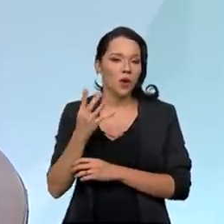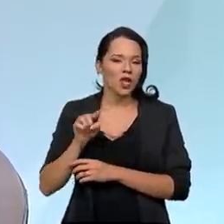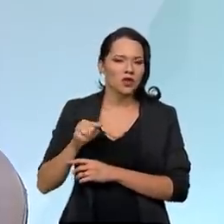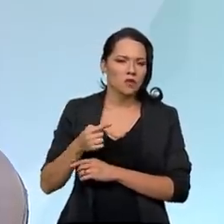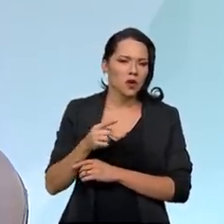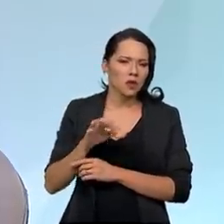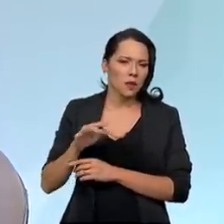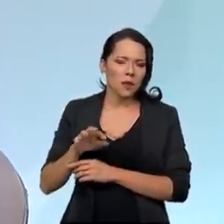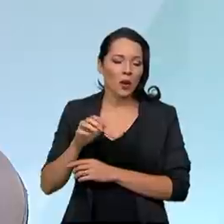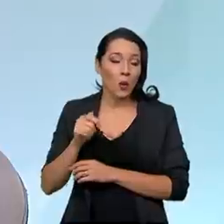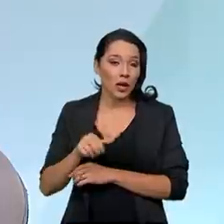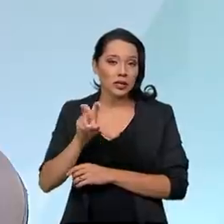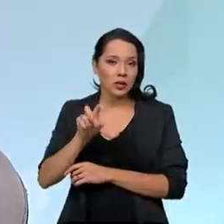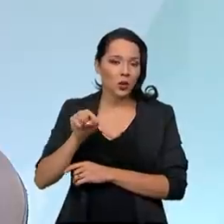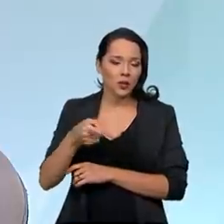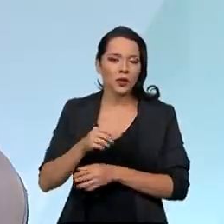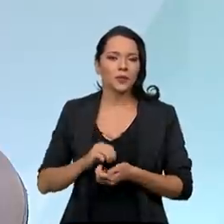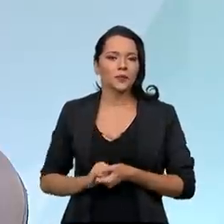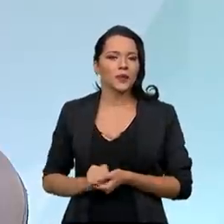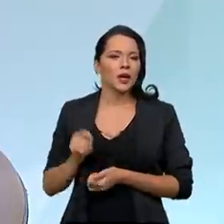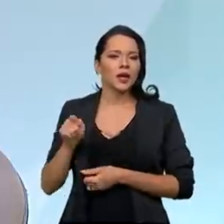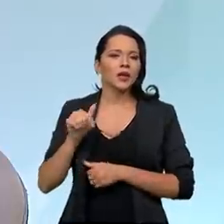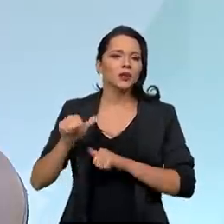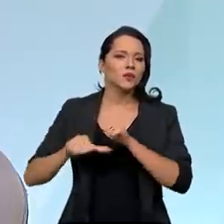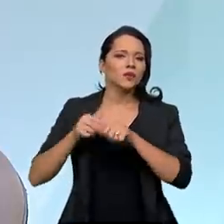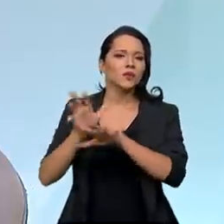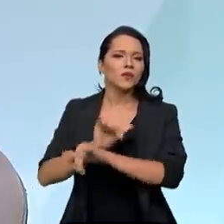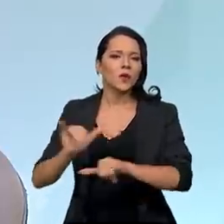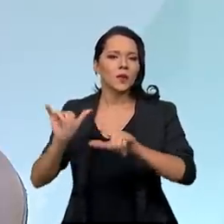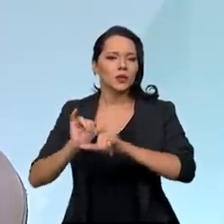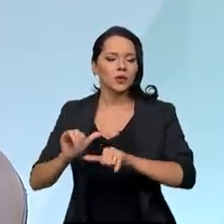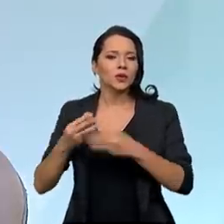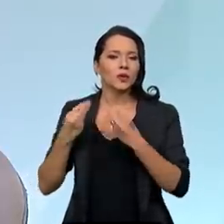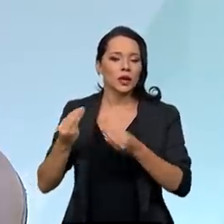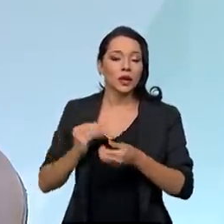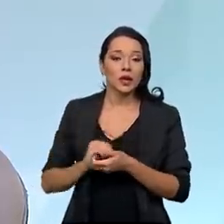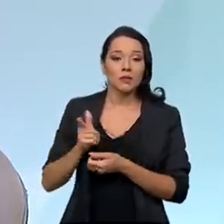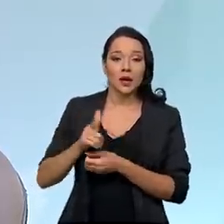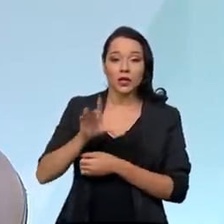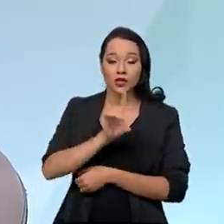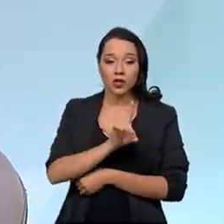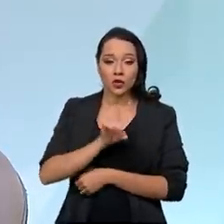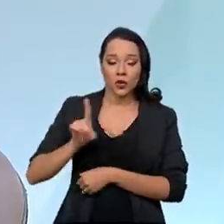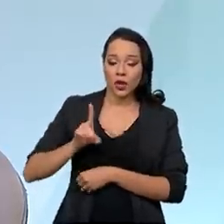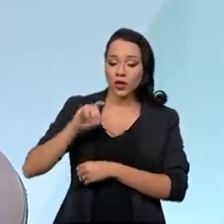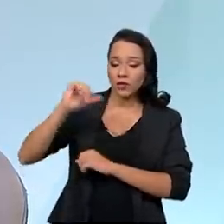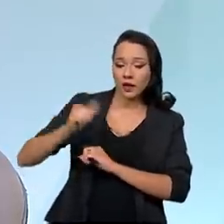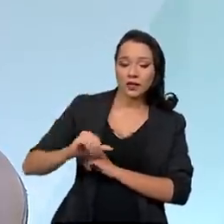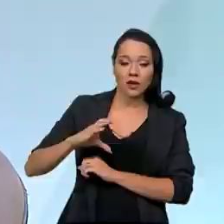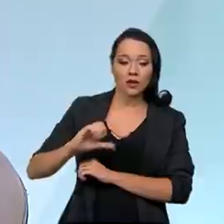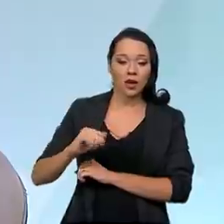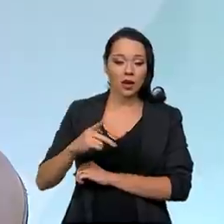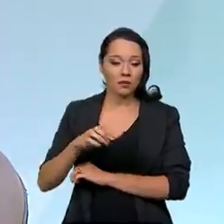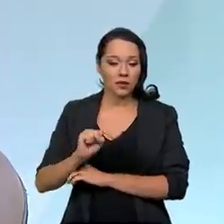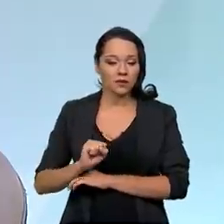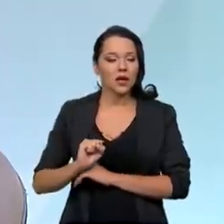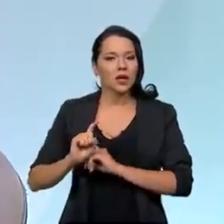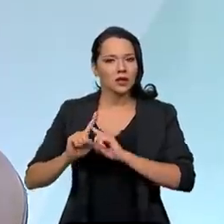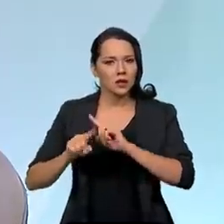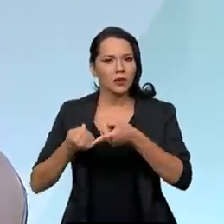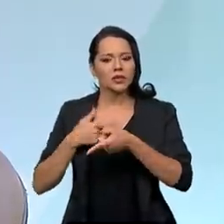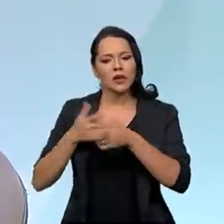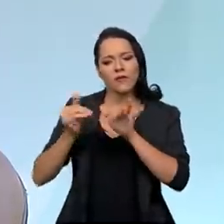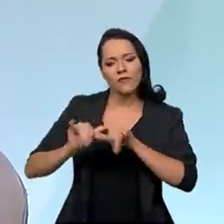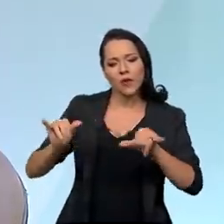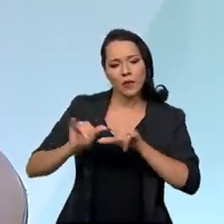e tantos, quase 5 mil, e eles viram dados para a nossa diretoria de avaliação da CAPES. Ali nós temos